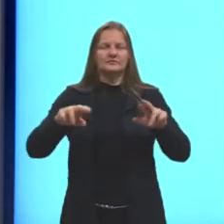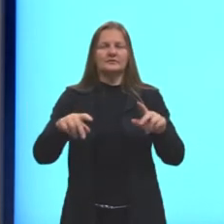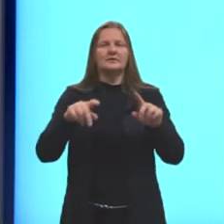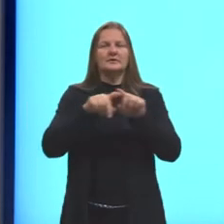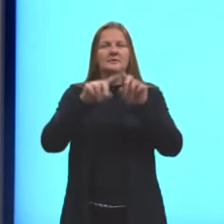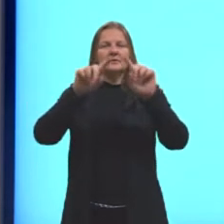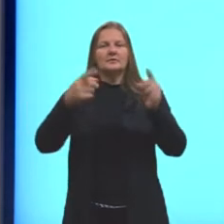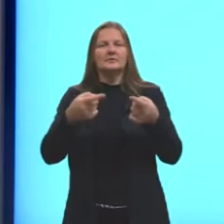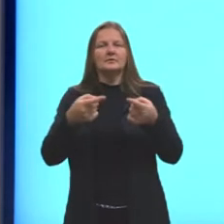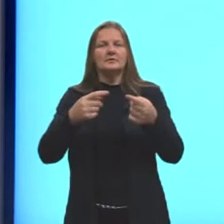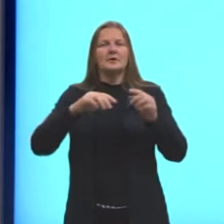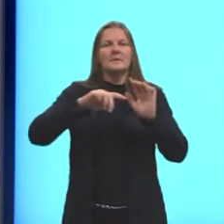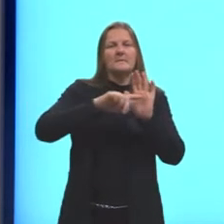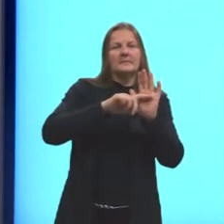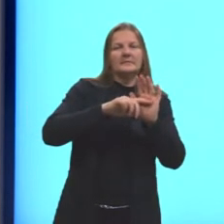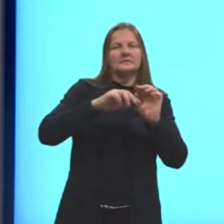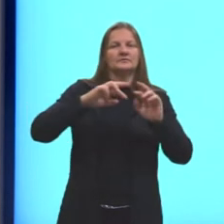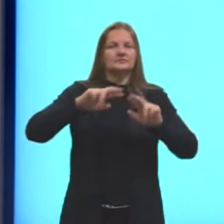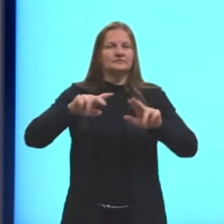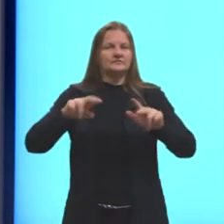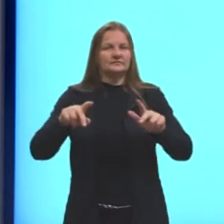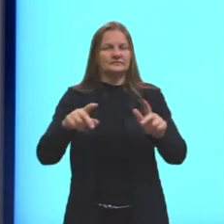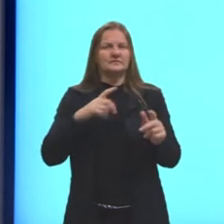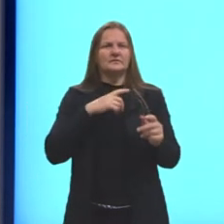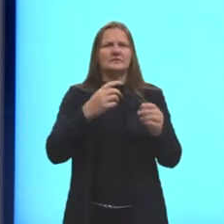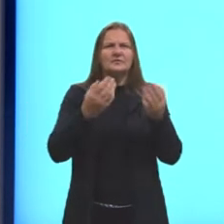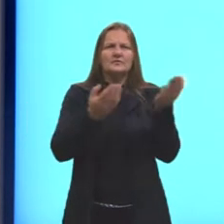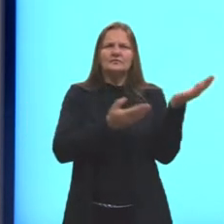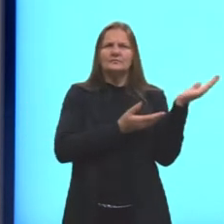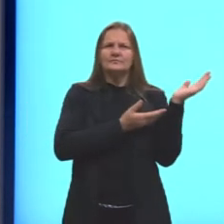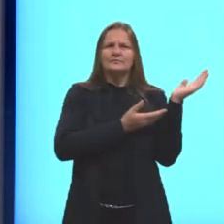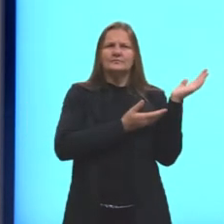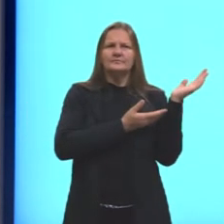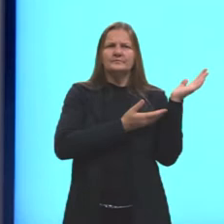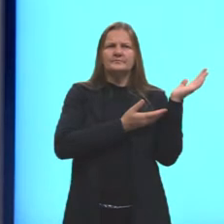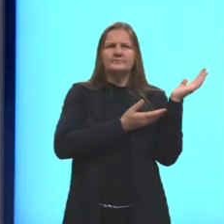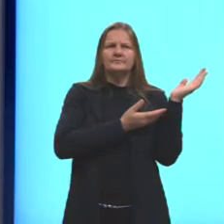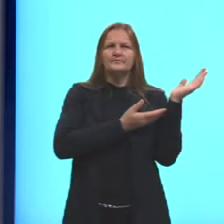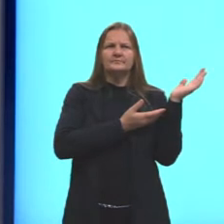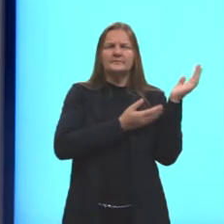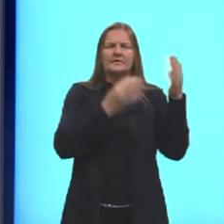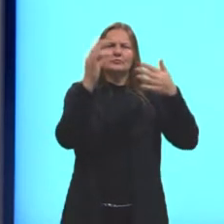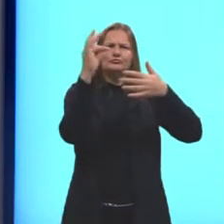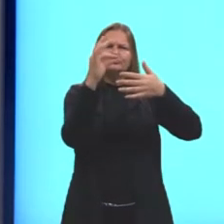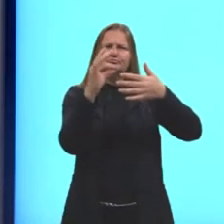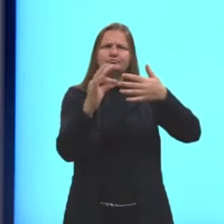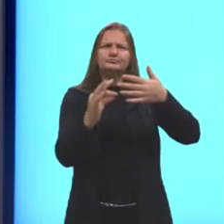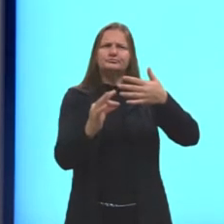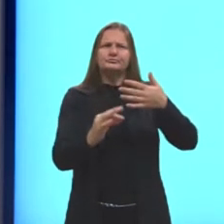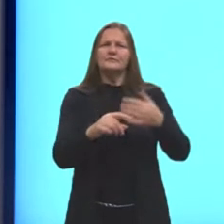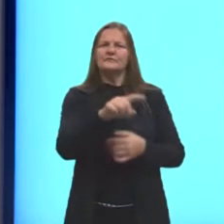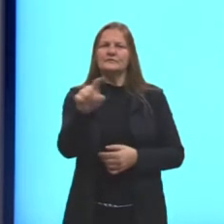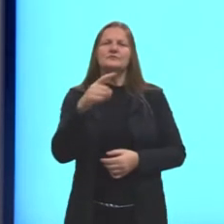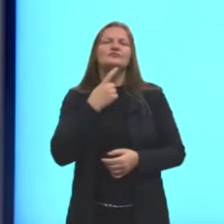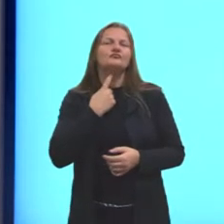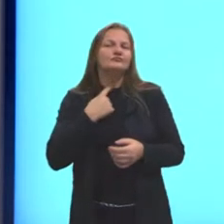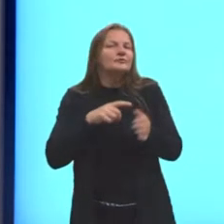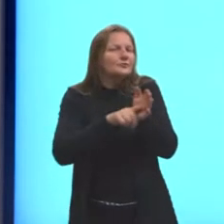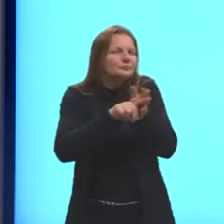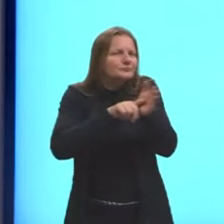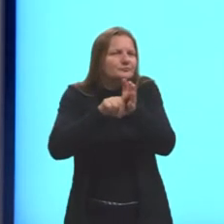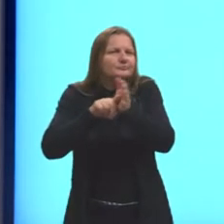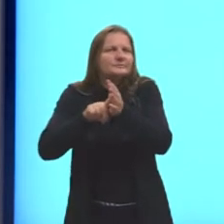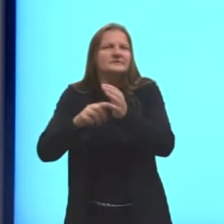produto da soma pela diferença e deixei para vocês mas alguns tópicos se gostariam é de dar